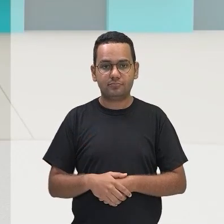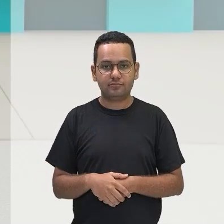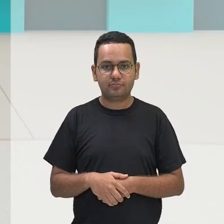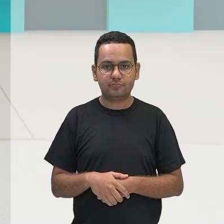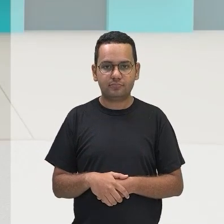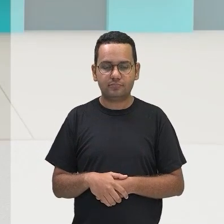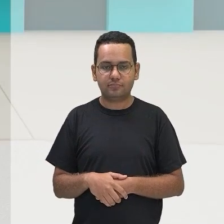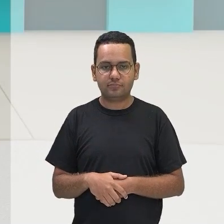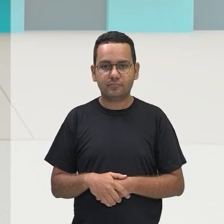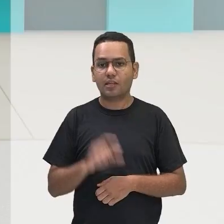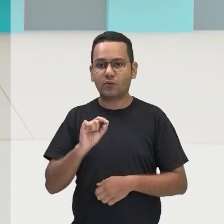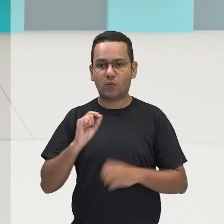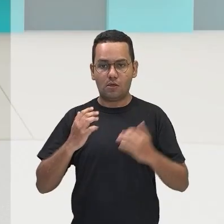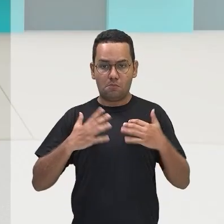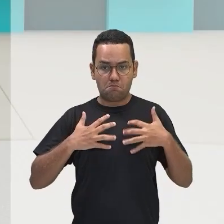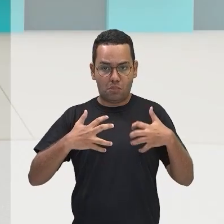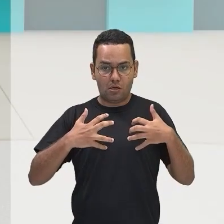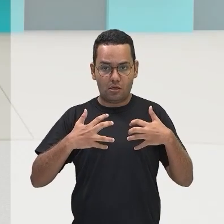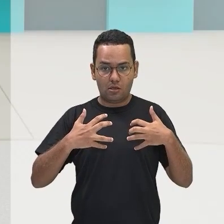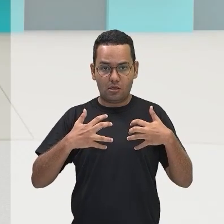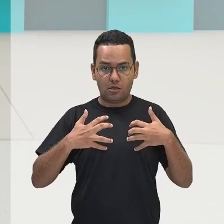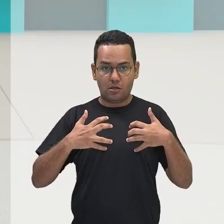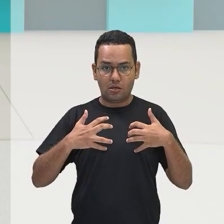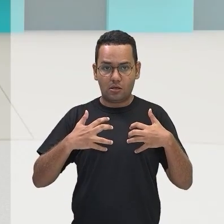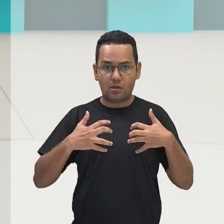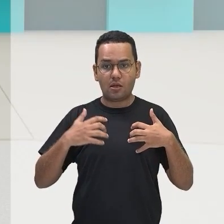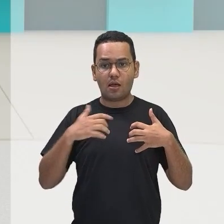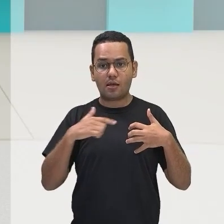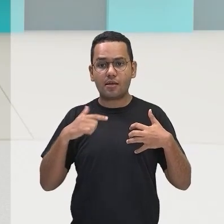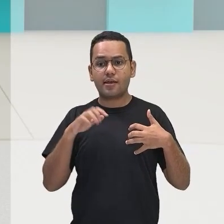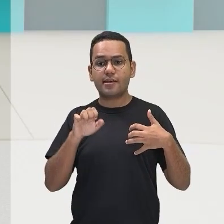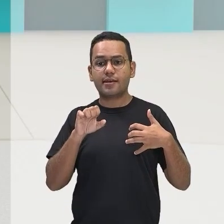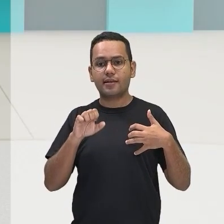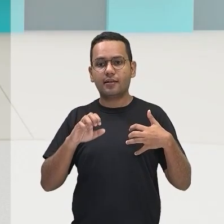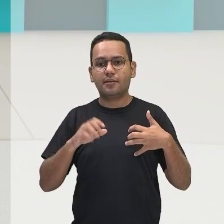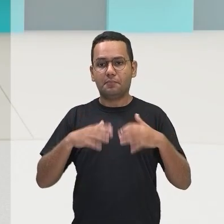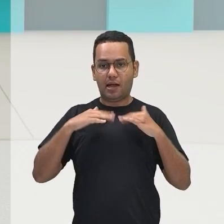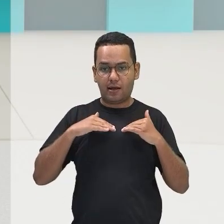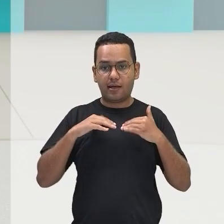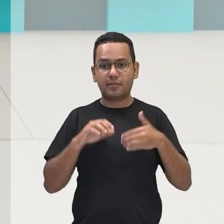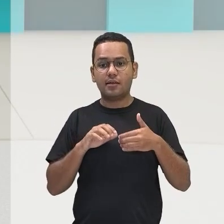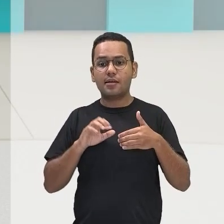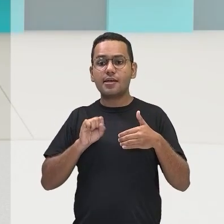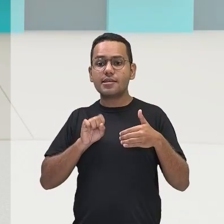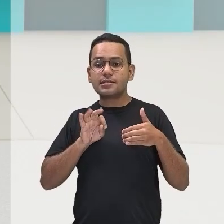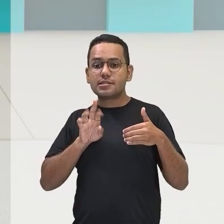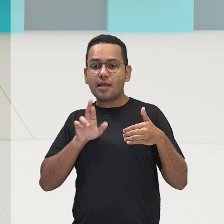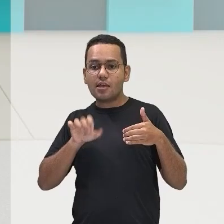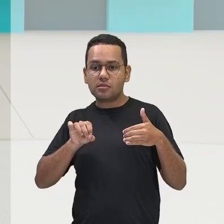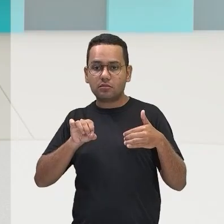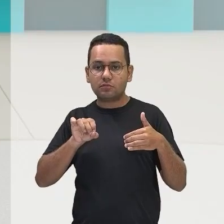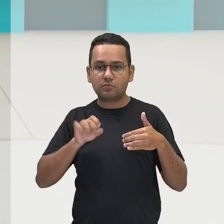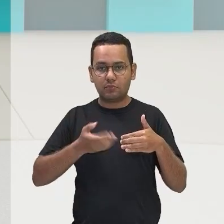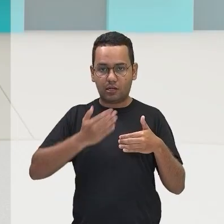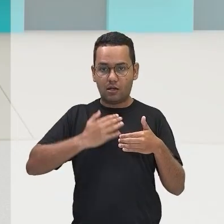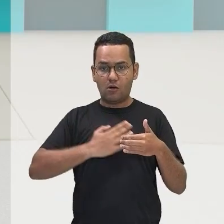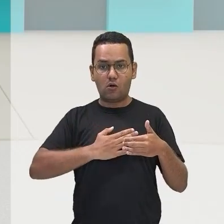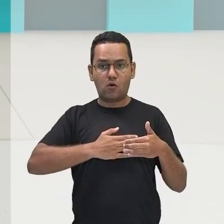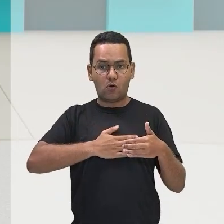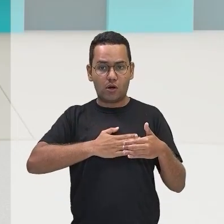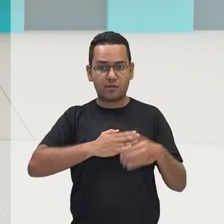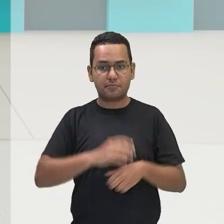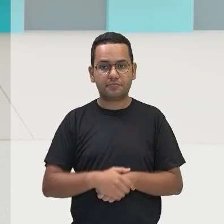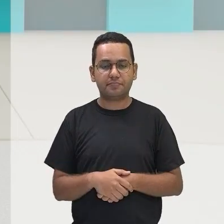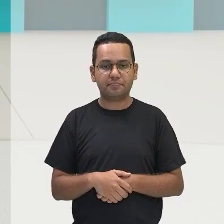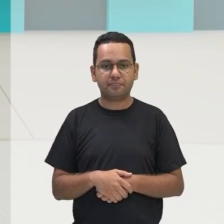quase embaixo de uma parte óssea chamado externo, né? O osso externo. Então, isso é mito que